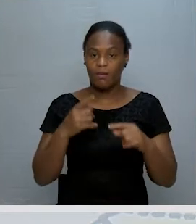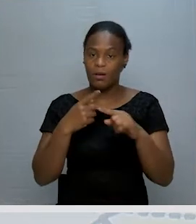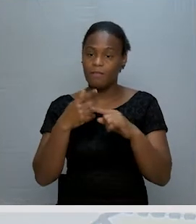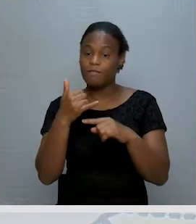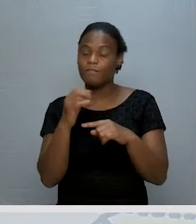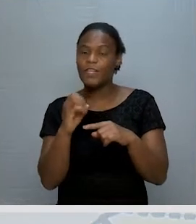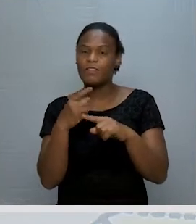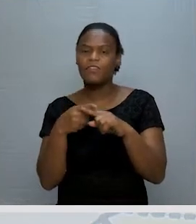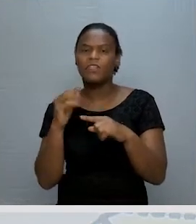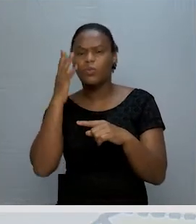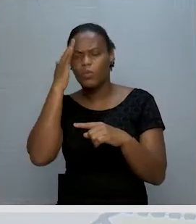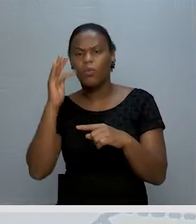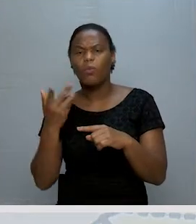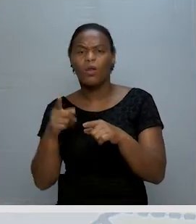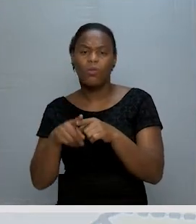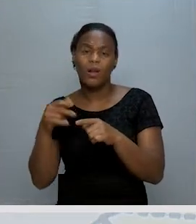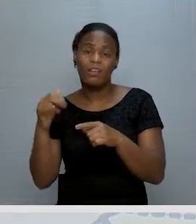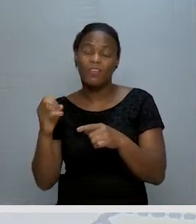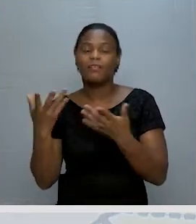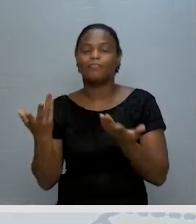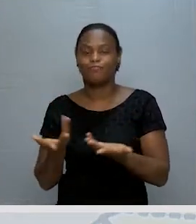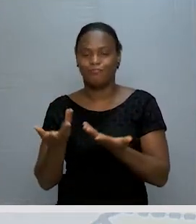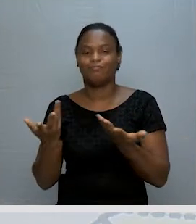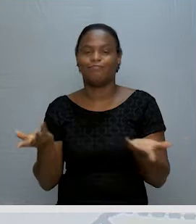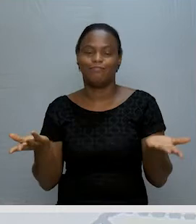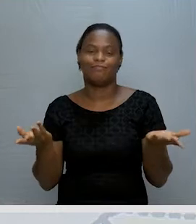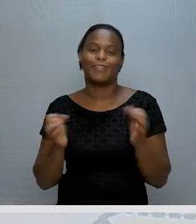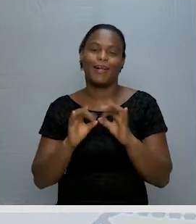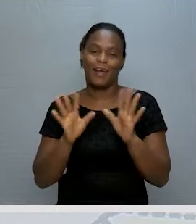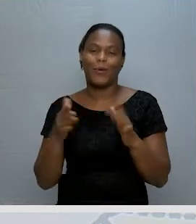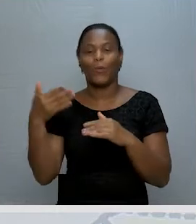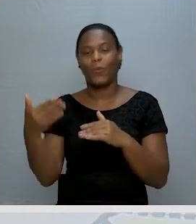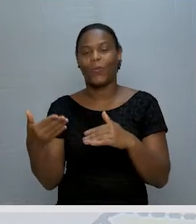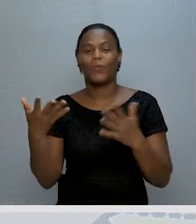Aqui, 20 vezes que número é que dá 20? Lógico, não é?